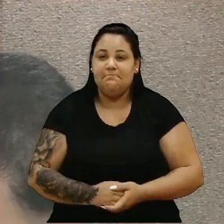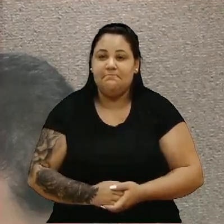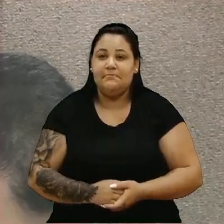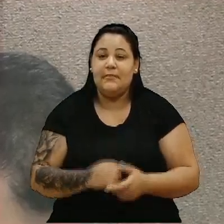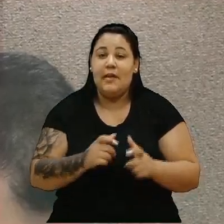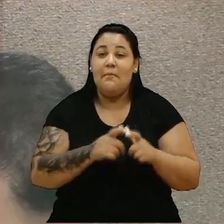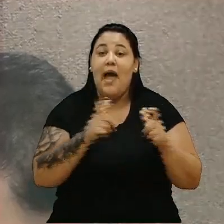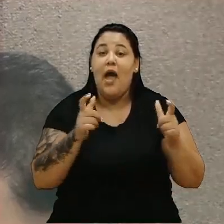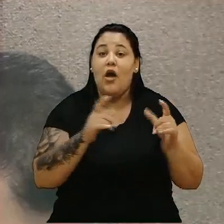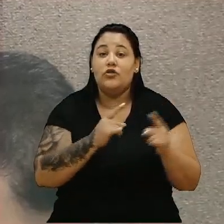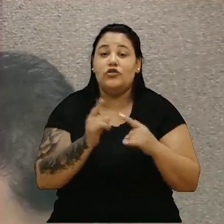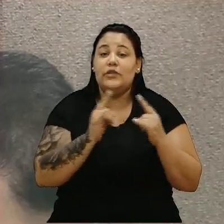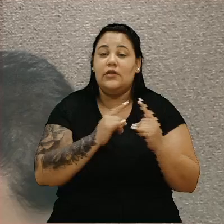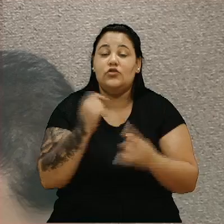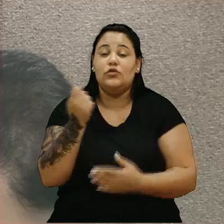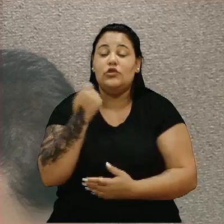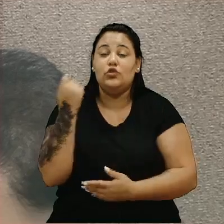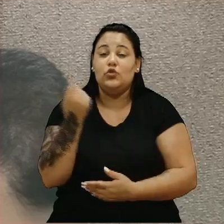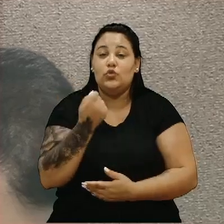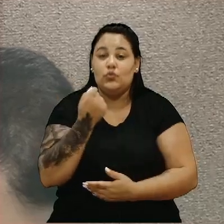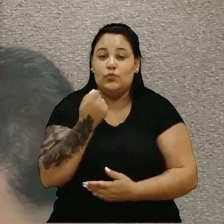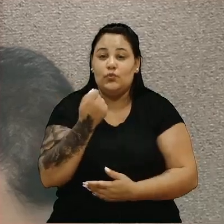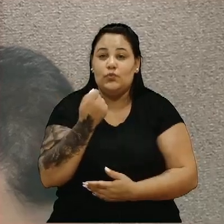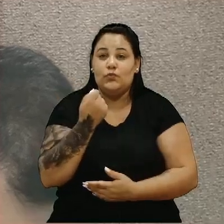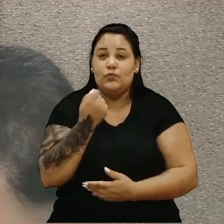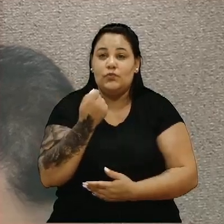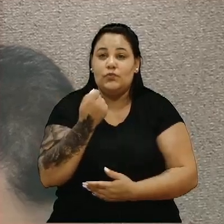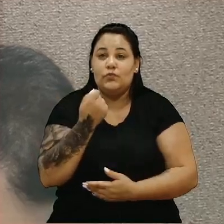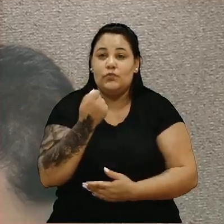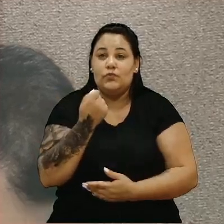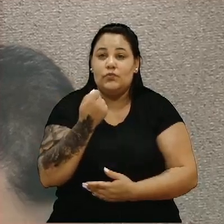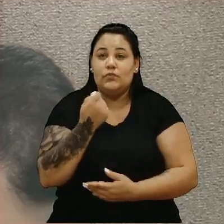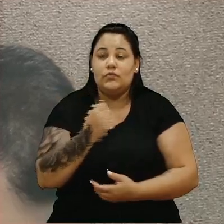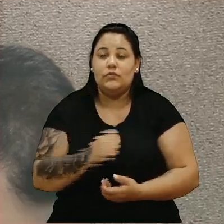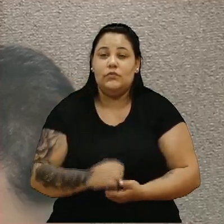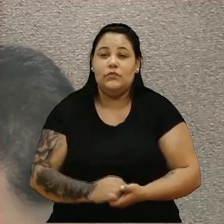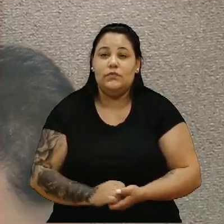entidade do Rio Grande do Sul. Representa